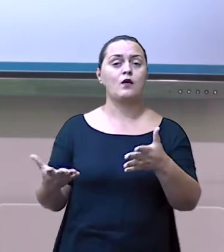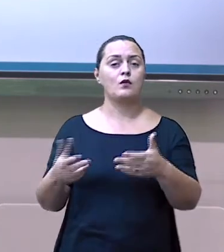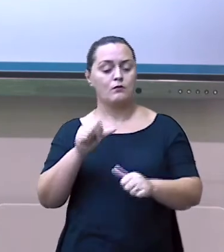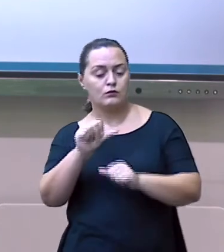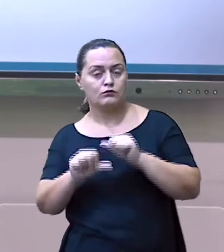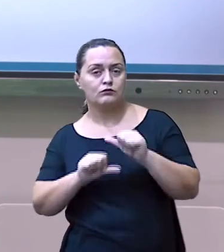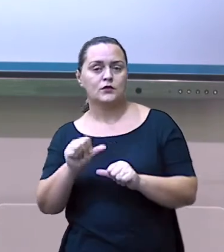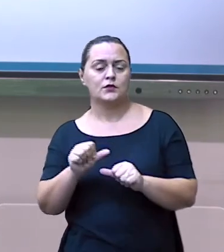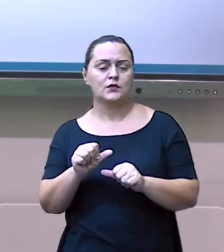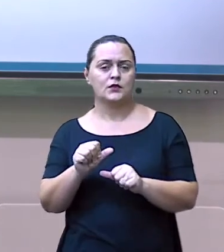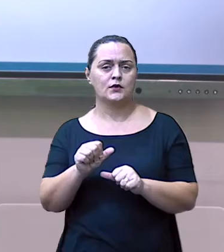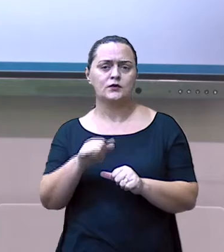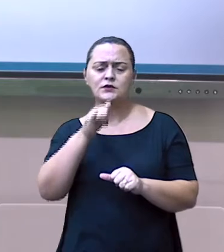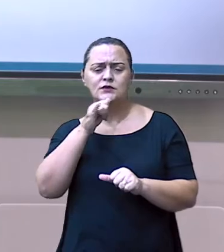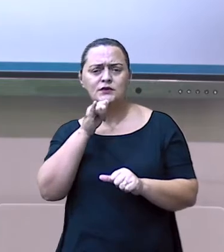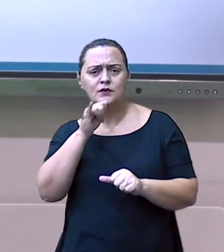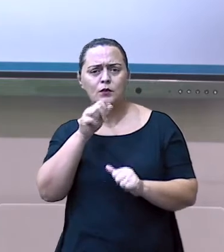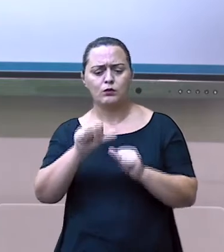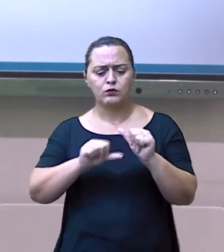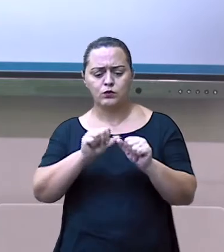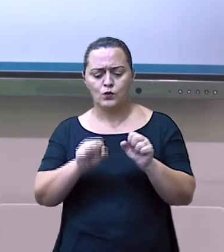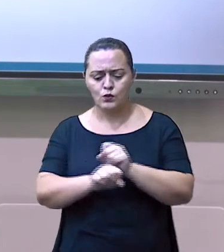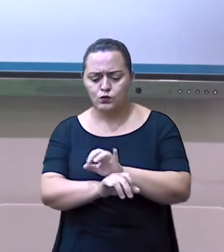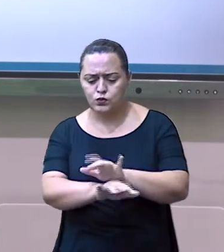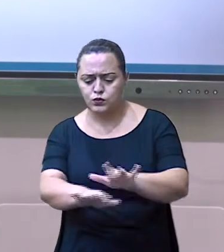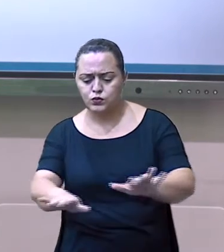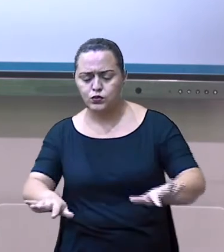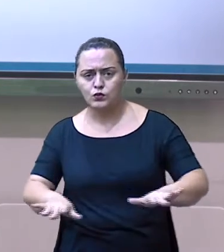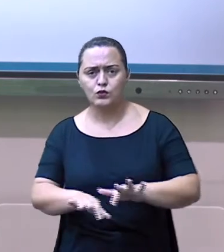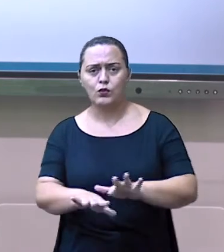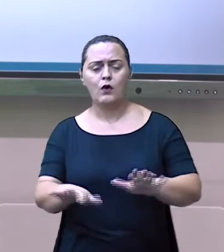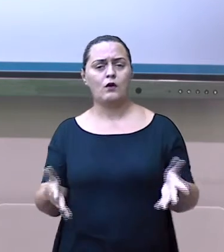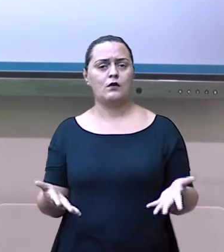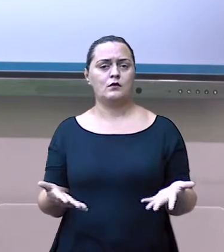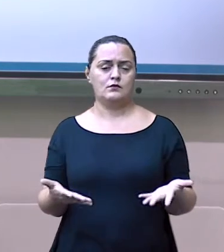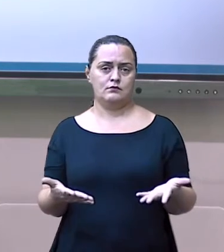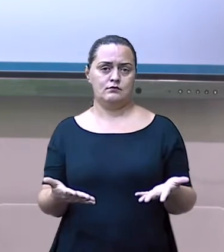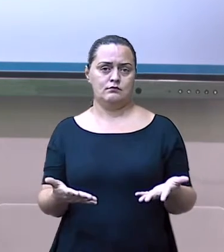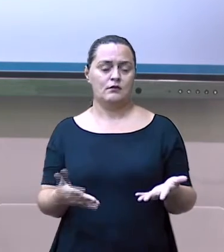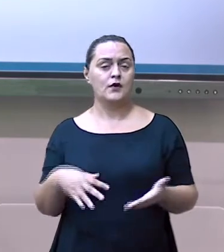terras acima dos oceanos,